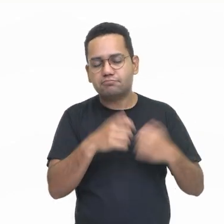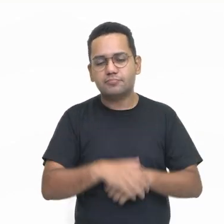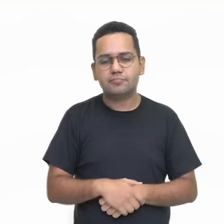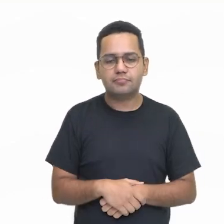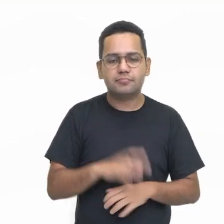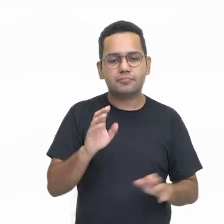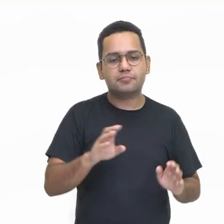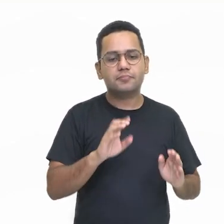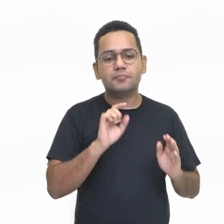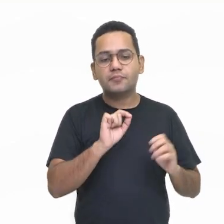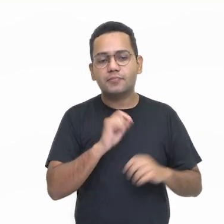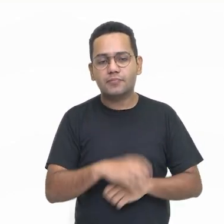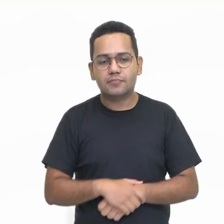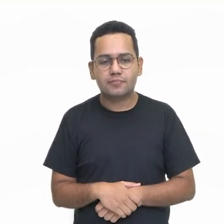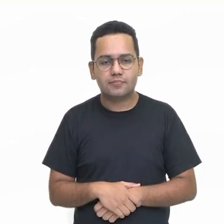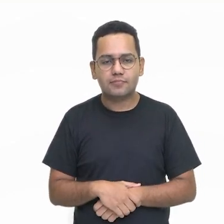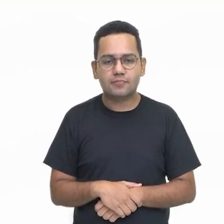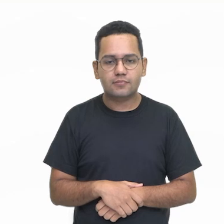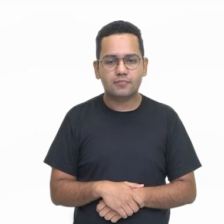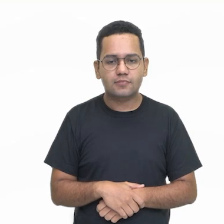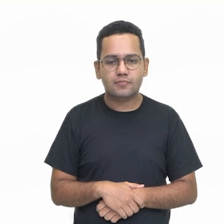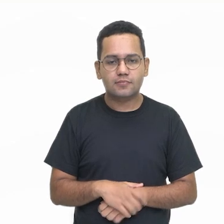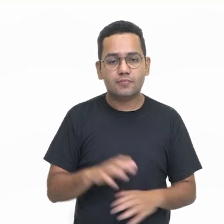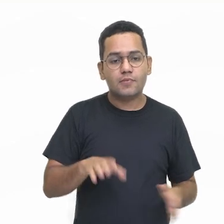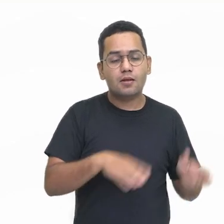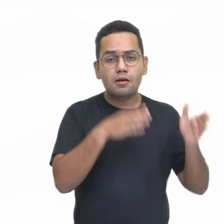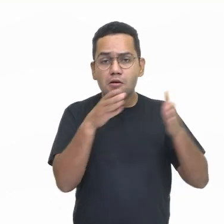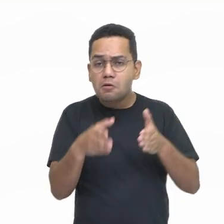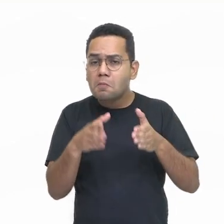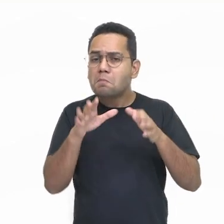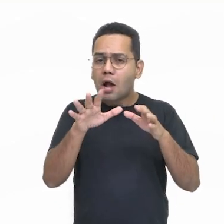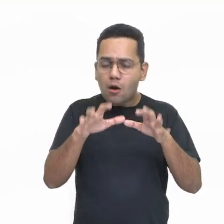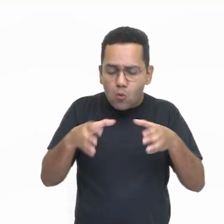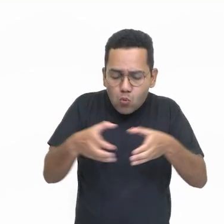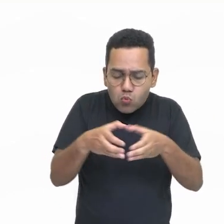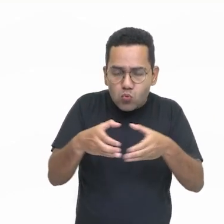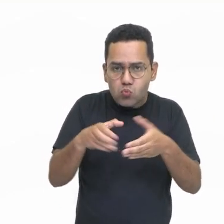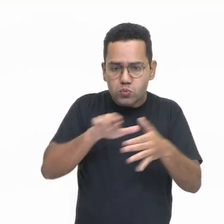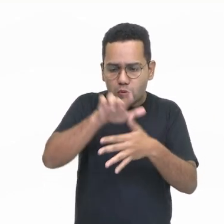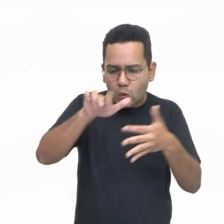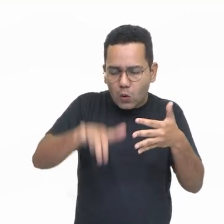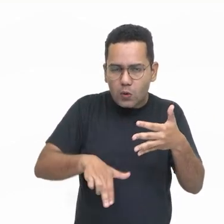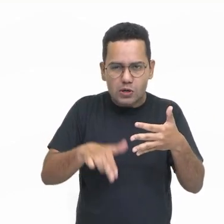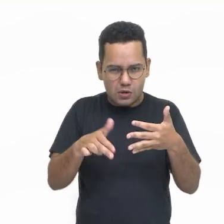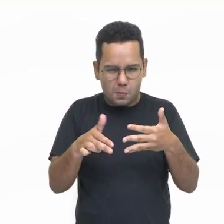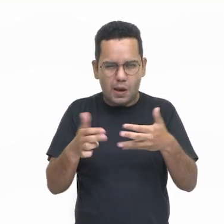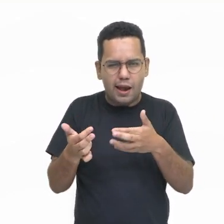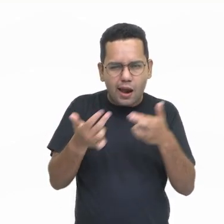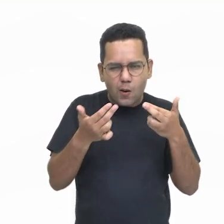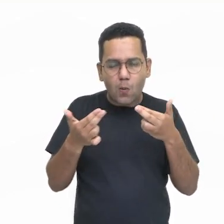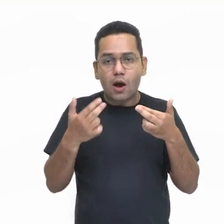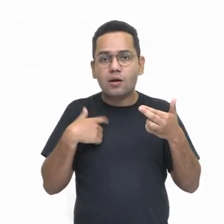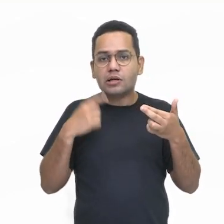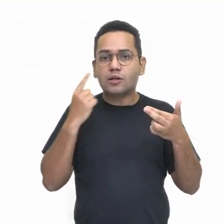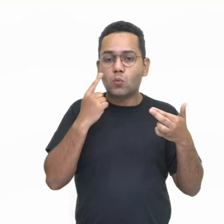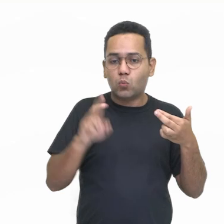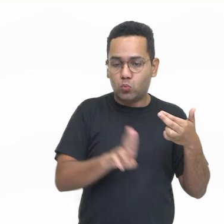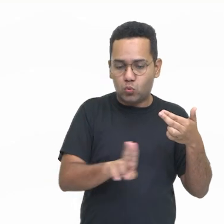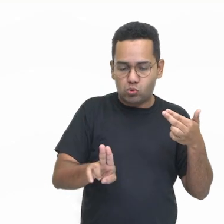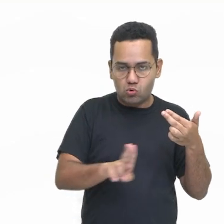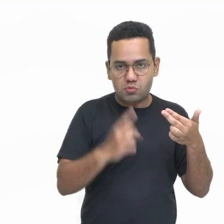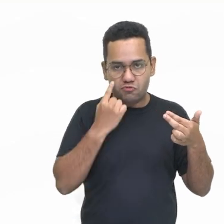o conjunto desses indivíduos que pertencem a uma mesma espécie vão compor aqui uma popul